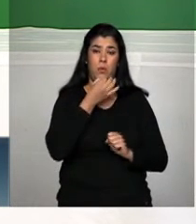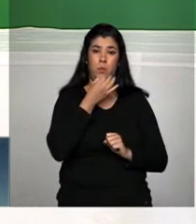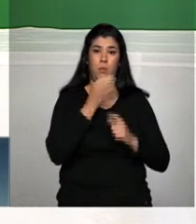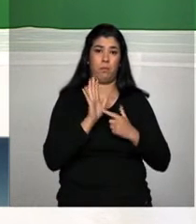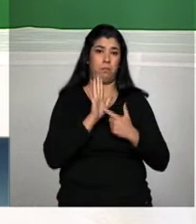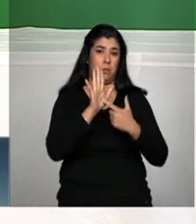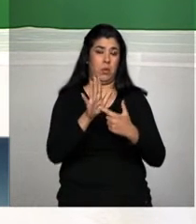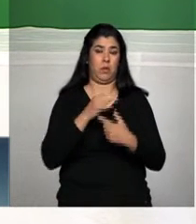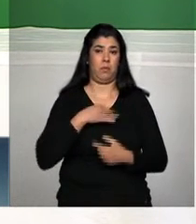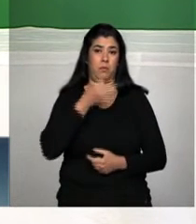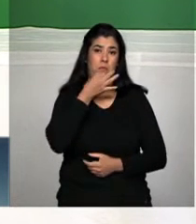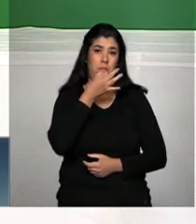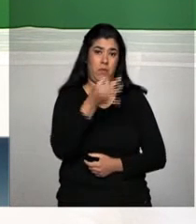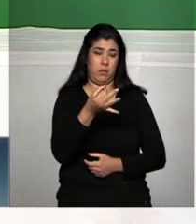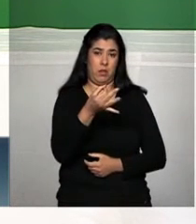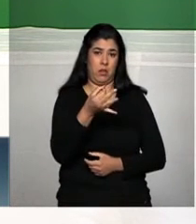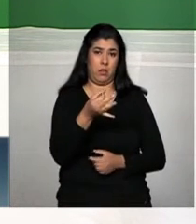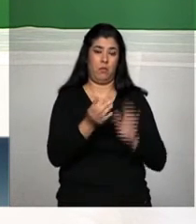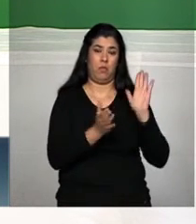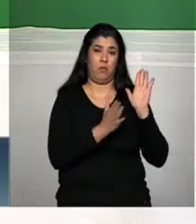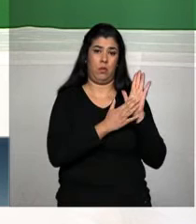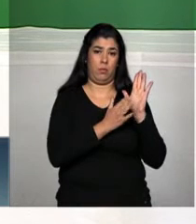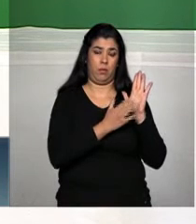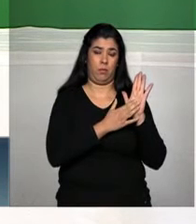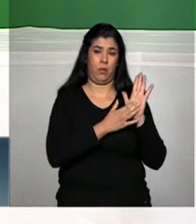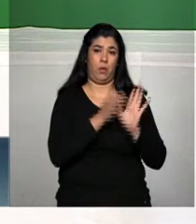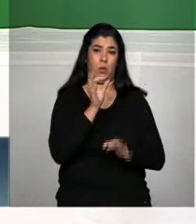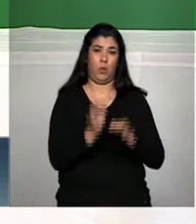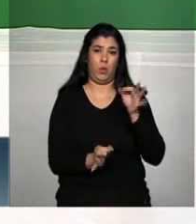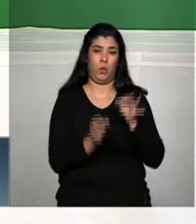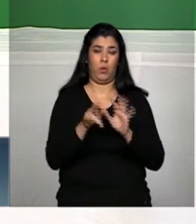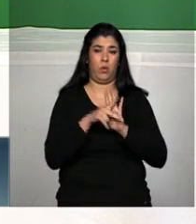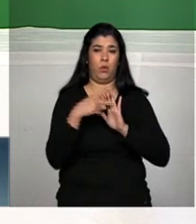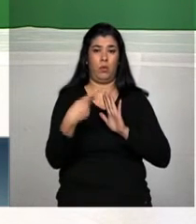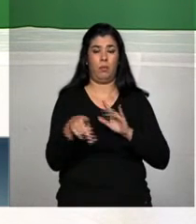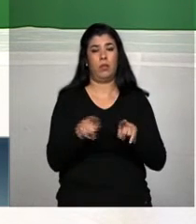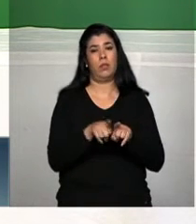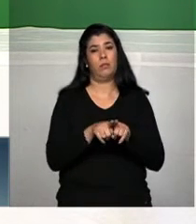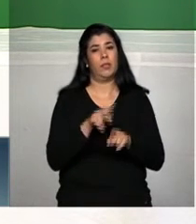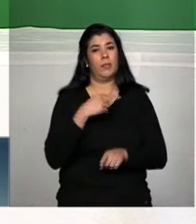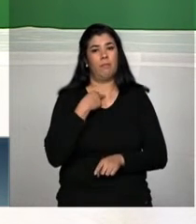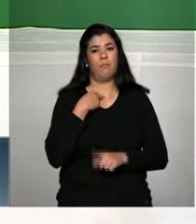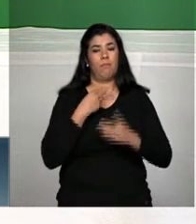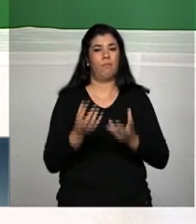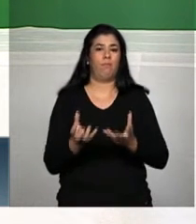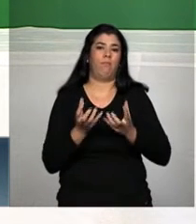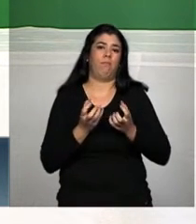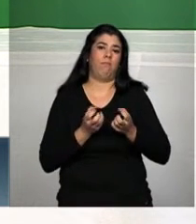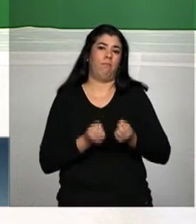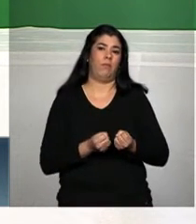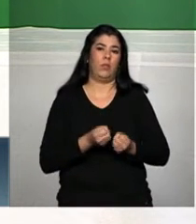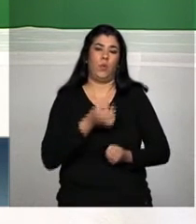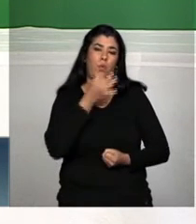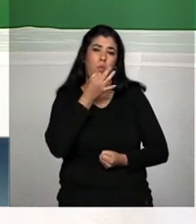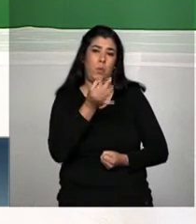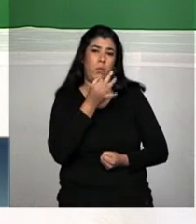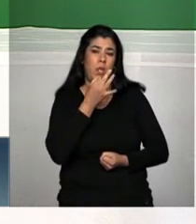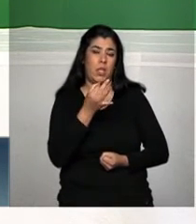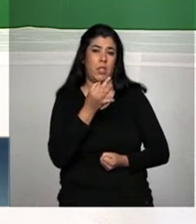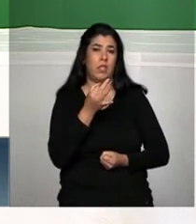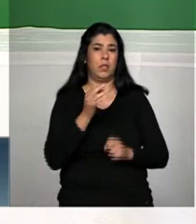a minha posição à luz da proposta e da justificativa da proposta. Eu não posso assumir uma posição que